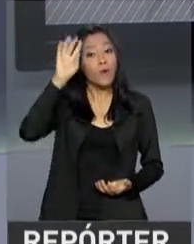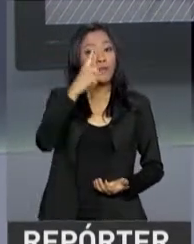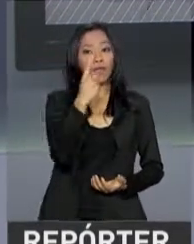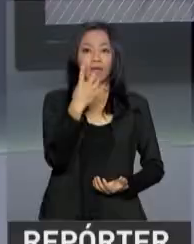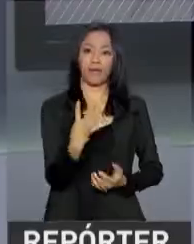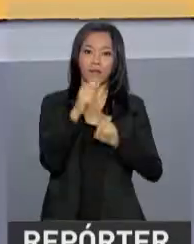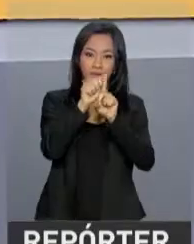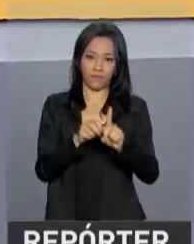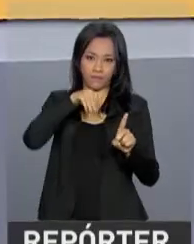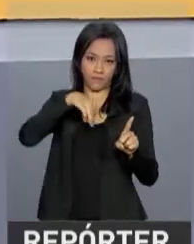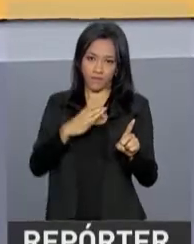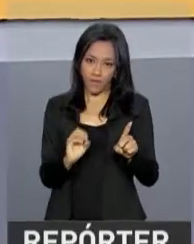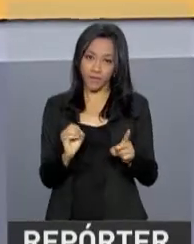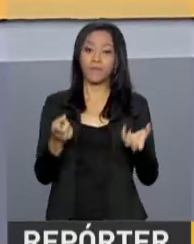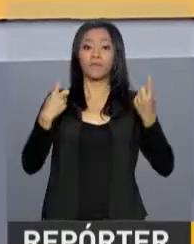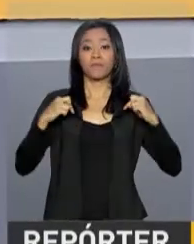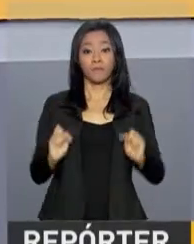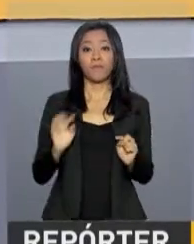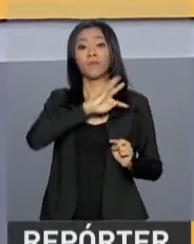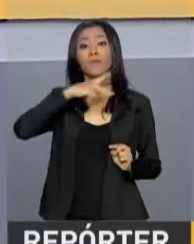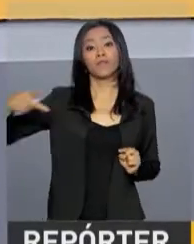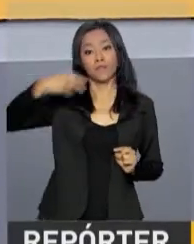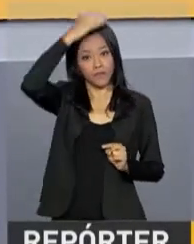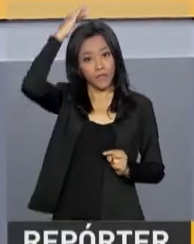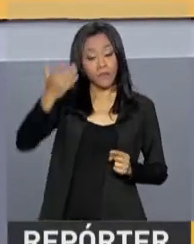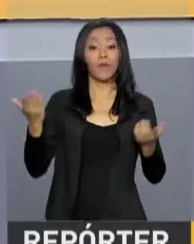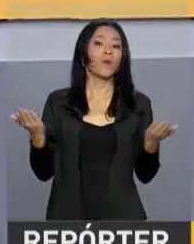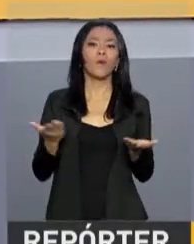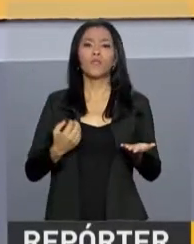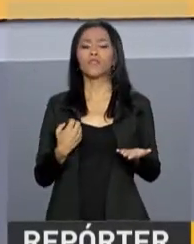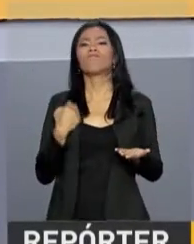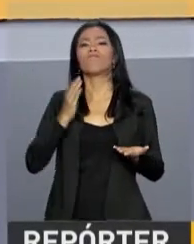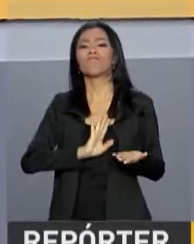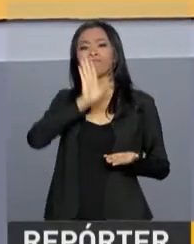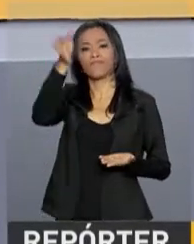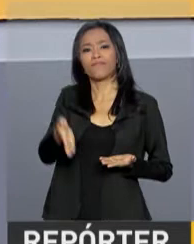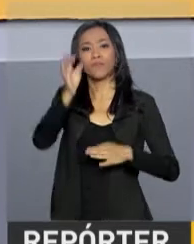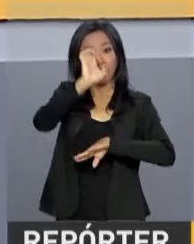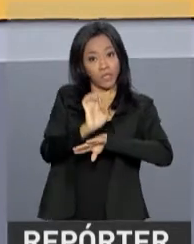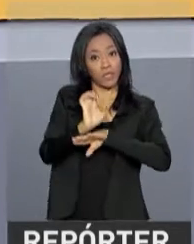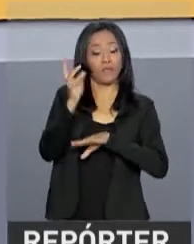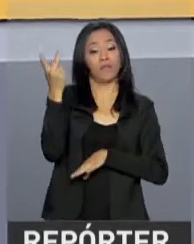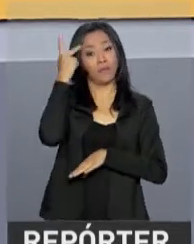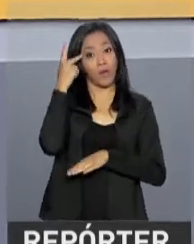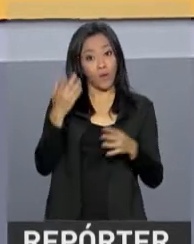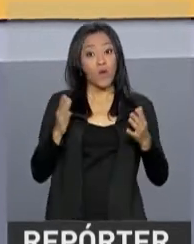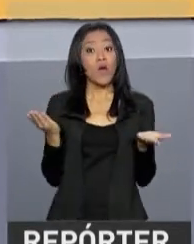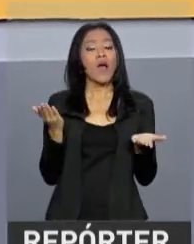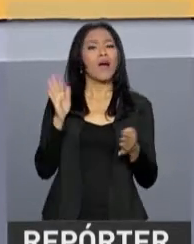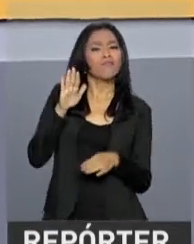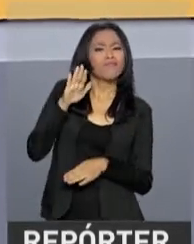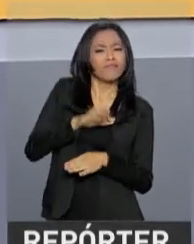de março o presidente michel temer segue hoje com agenda no estado de são paulo no final da manhã ele participa da abertura do fórum